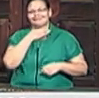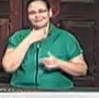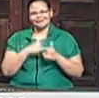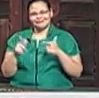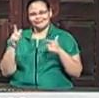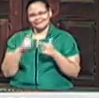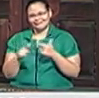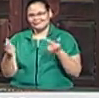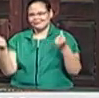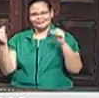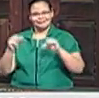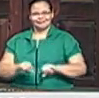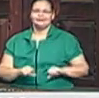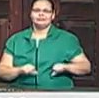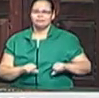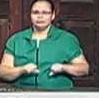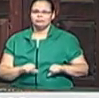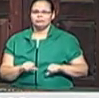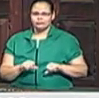diante de um iceberg